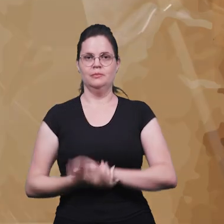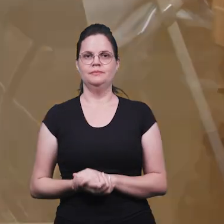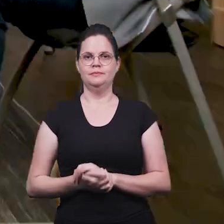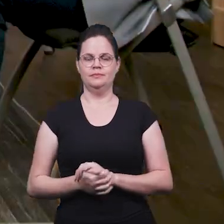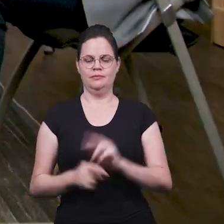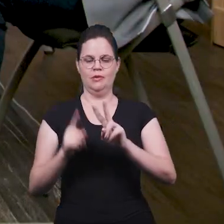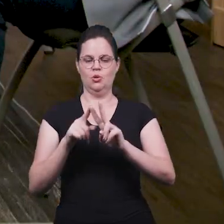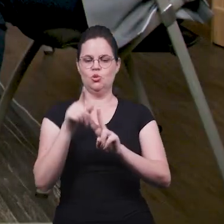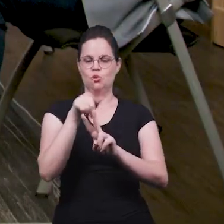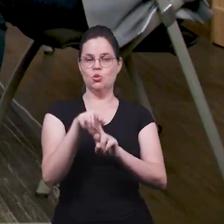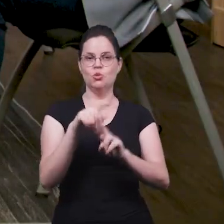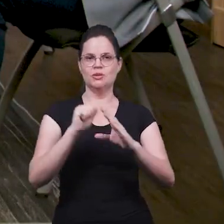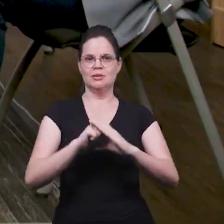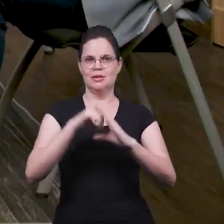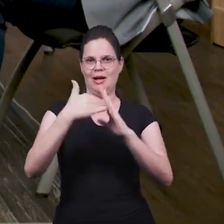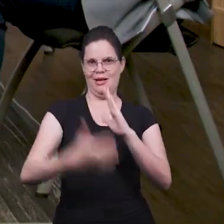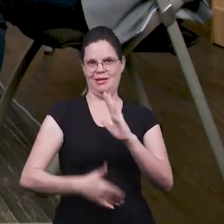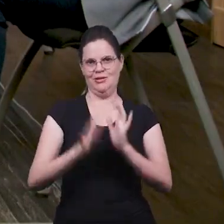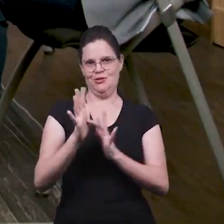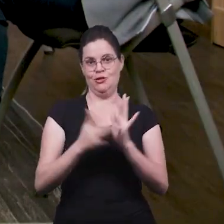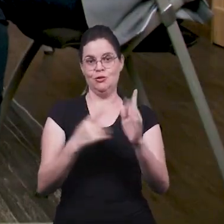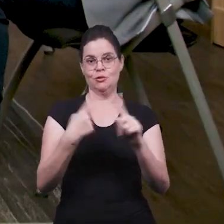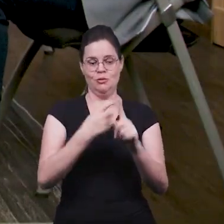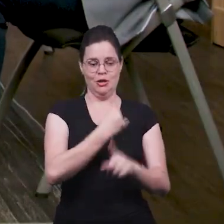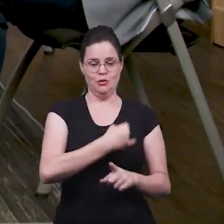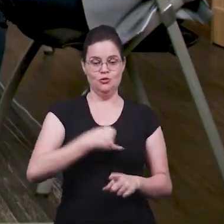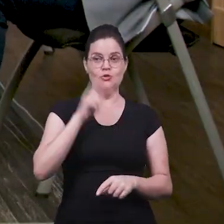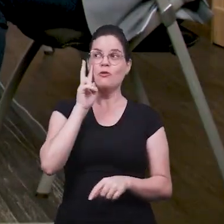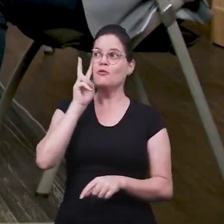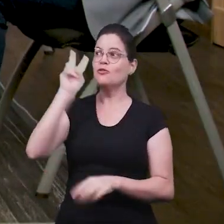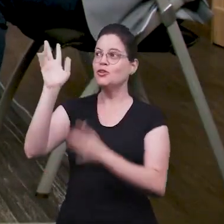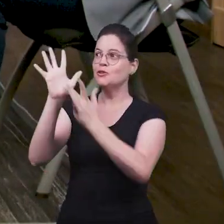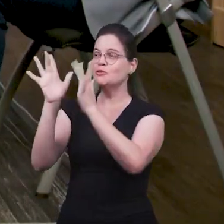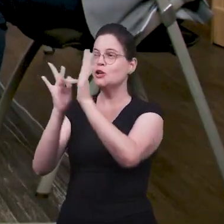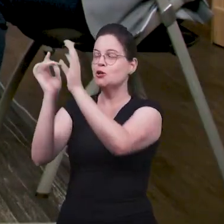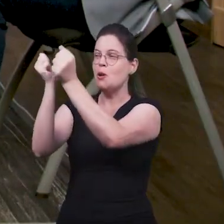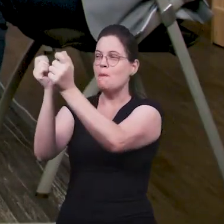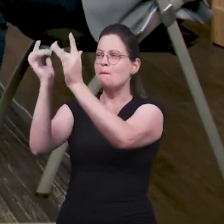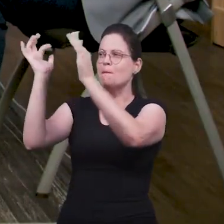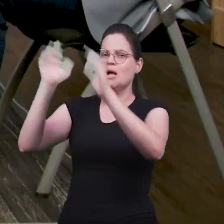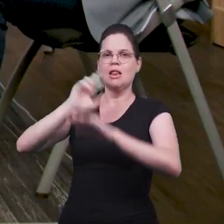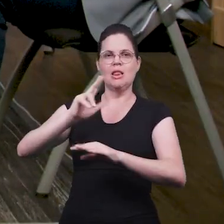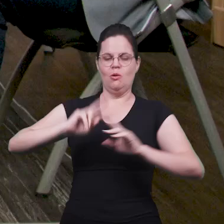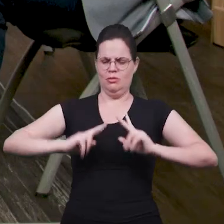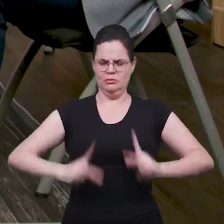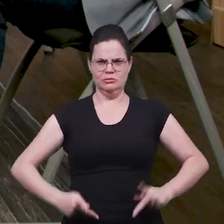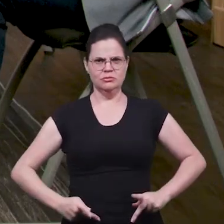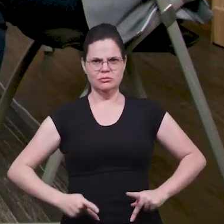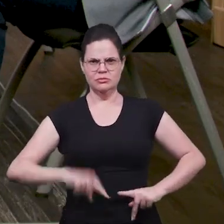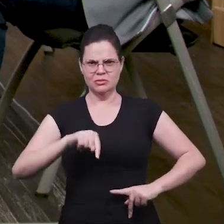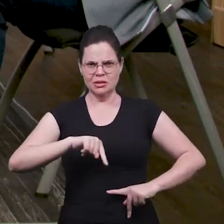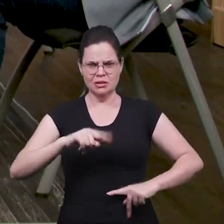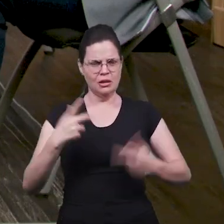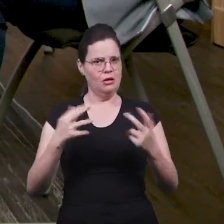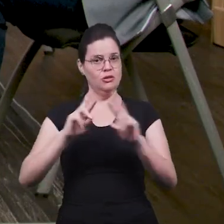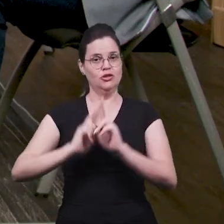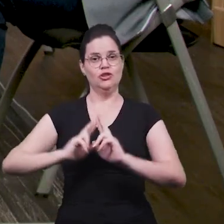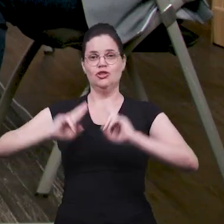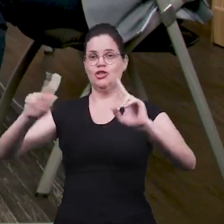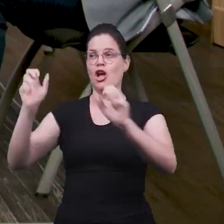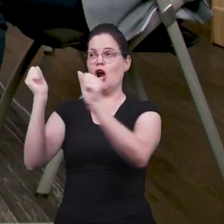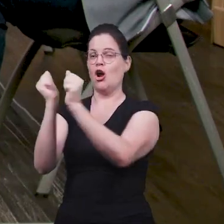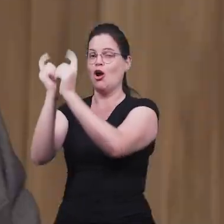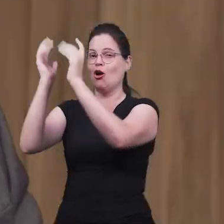do Senhor Jesus, porque o apóstolo João viu o Senhor Jesus ali revelado. Não mais aquele carpinteiro de Nazaré, mas agora o Senhor